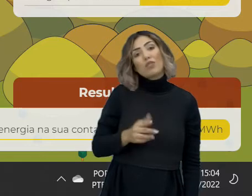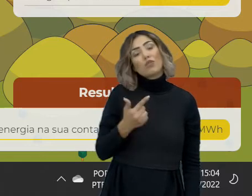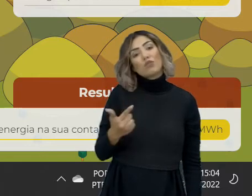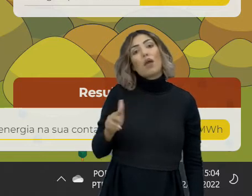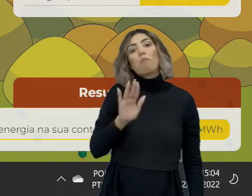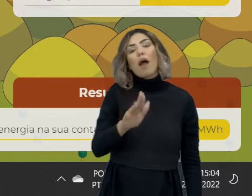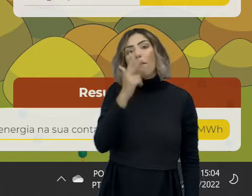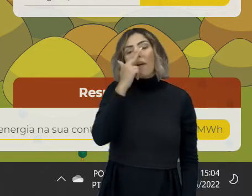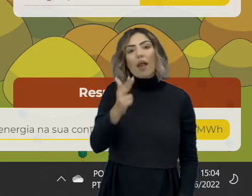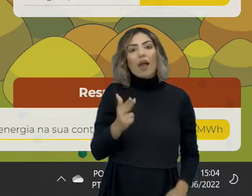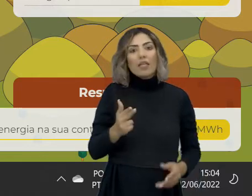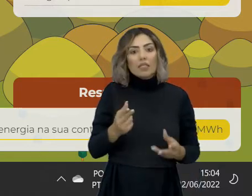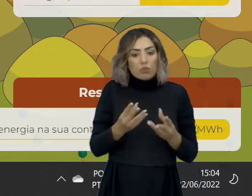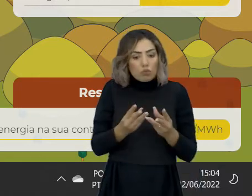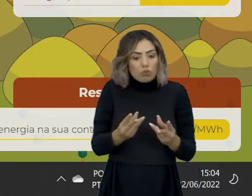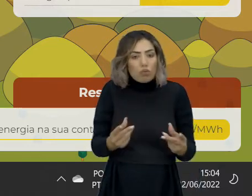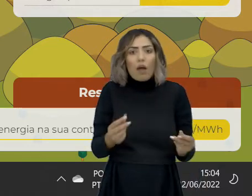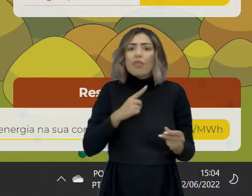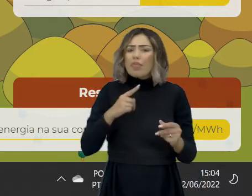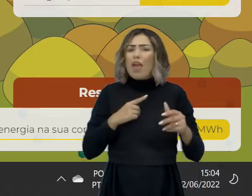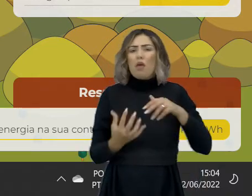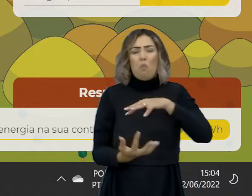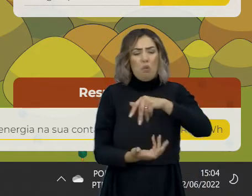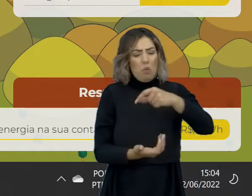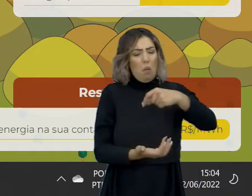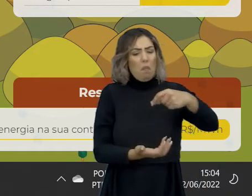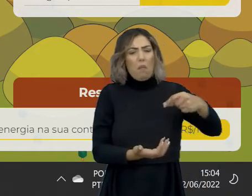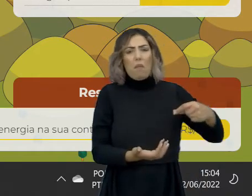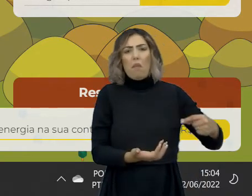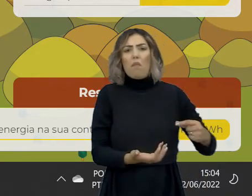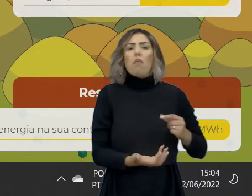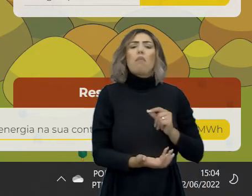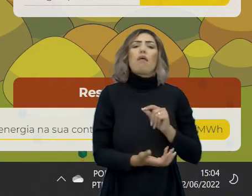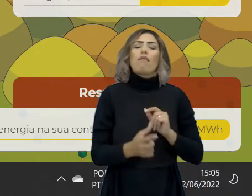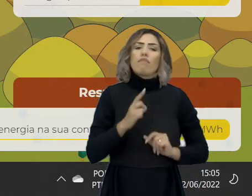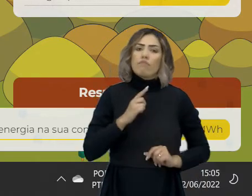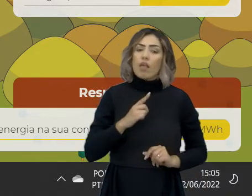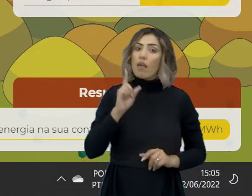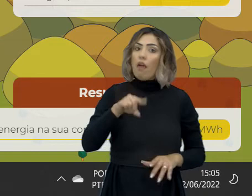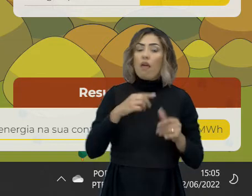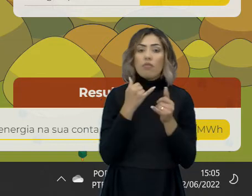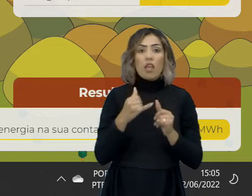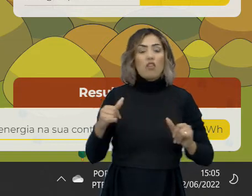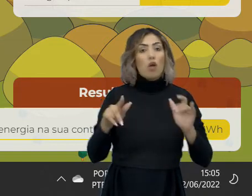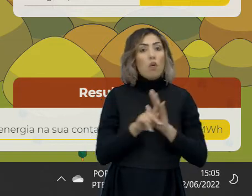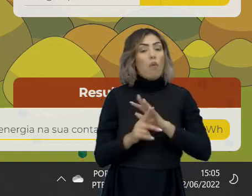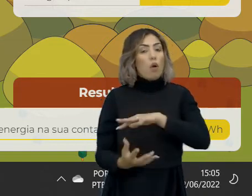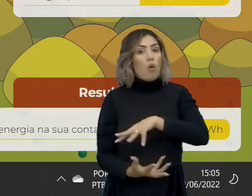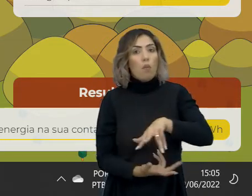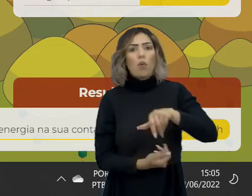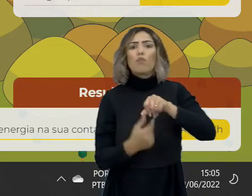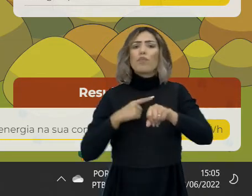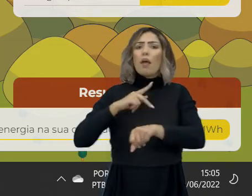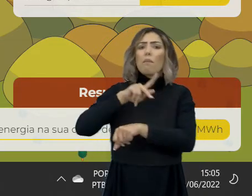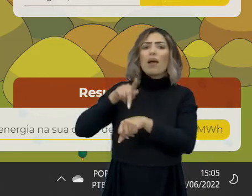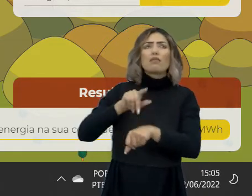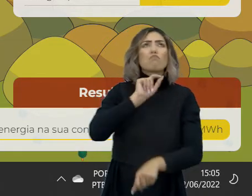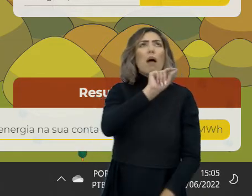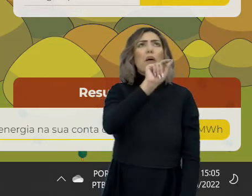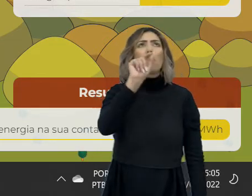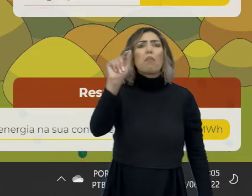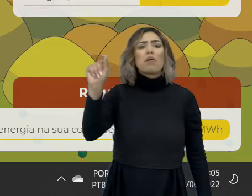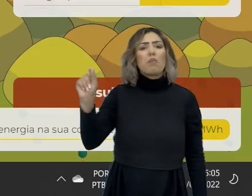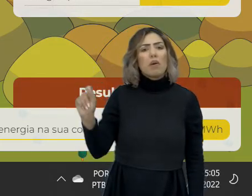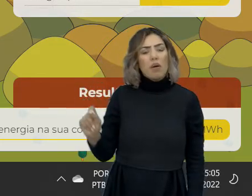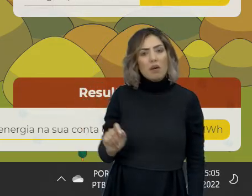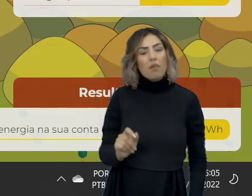quase nada, é isso? Tem no mundo todo. Tá. Ainda faz parte da matriz energética do mundo. Tem vários países que eles são os primeiros.